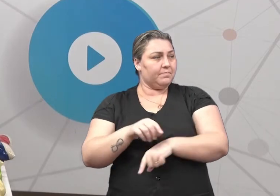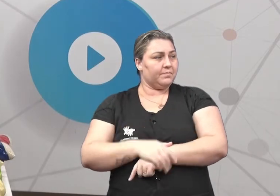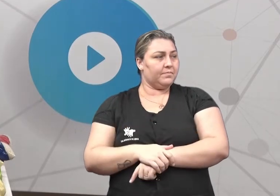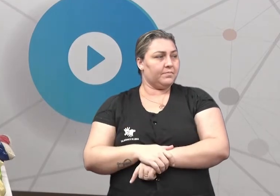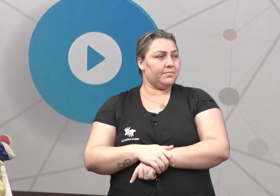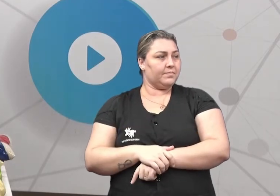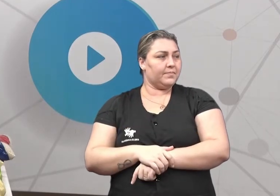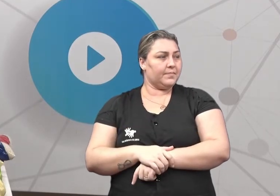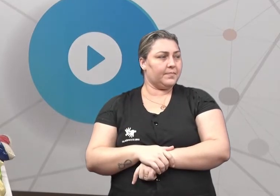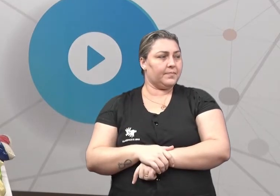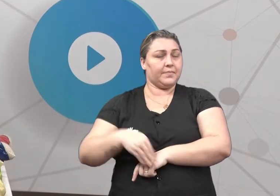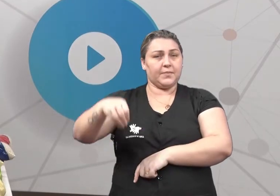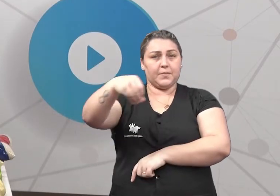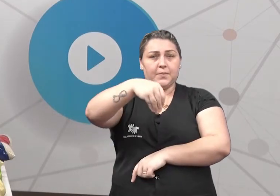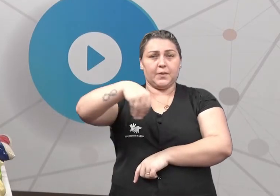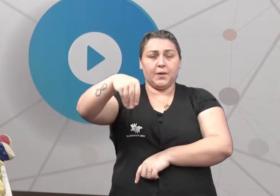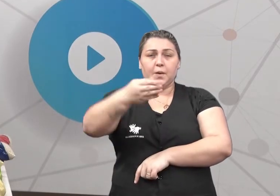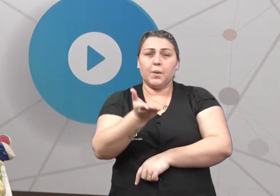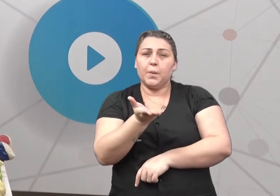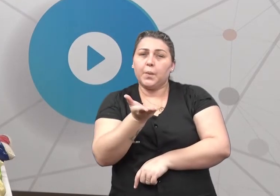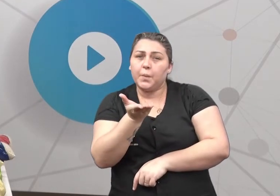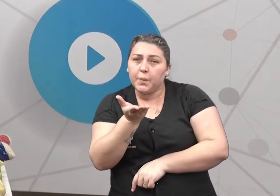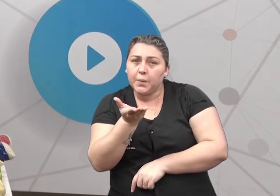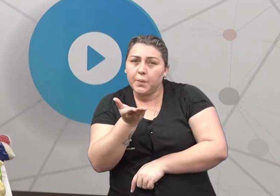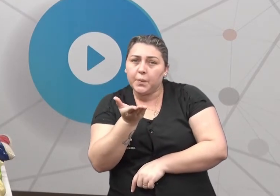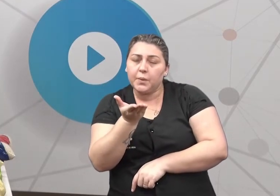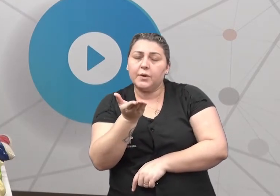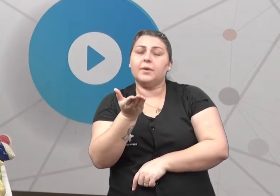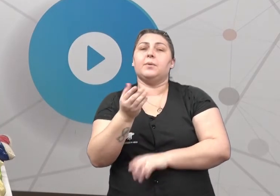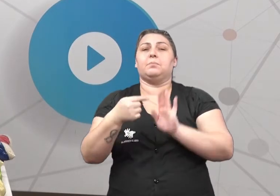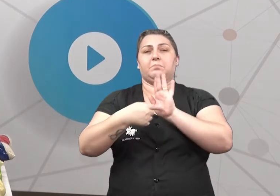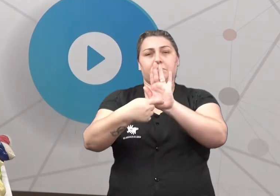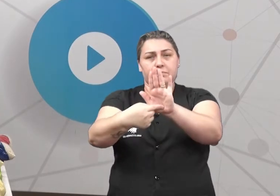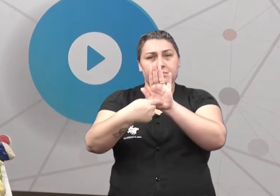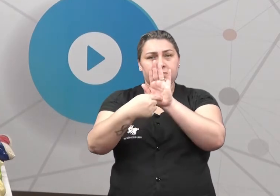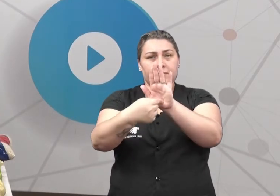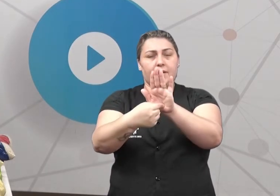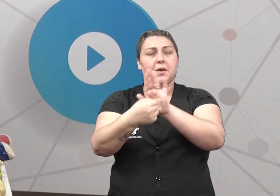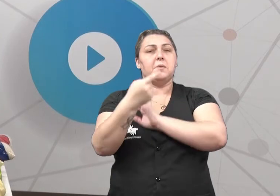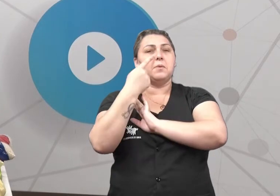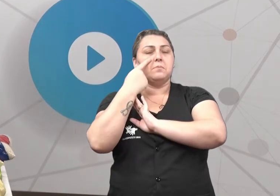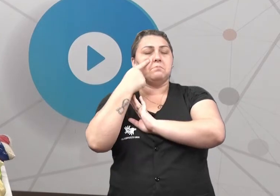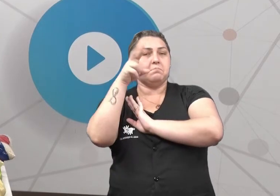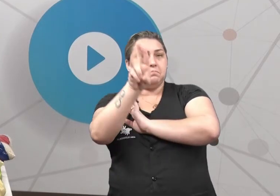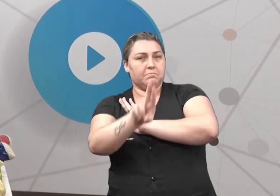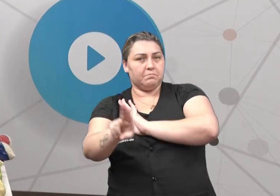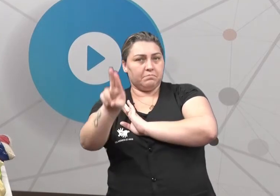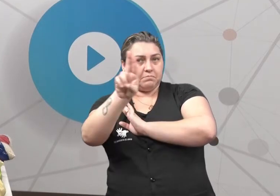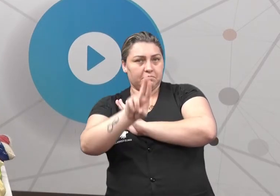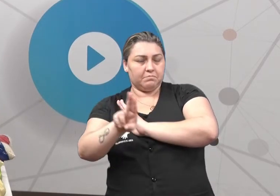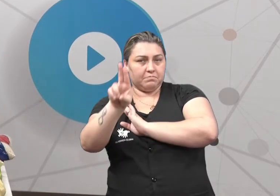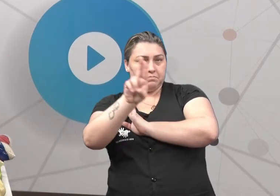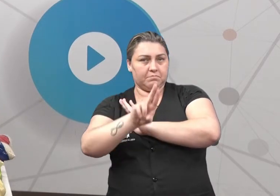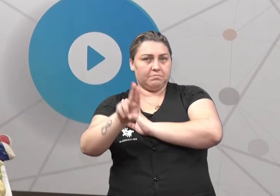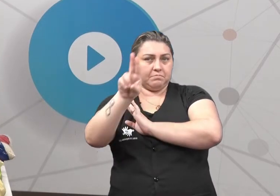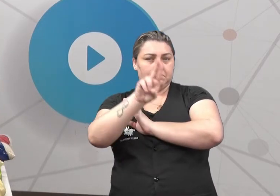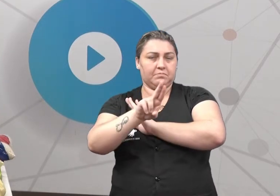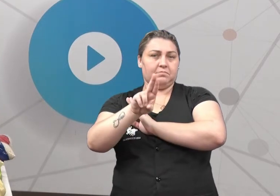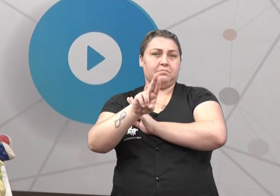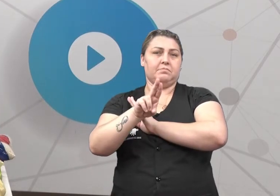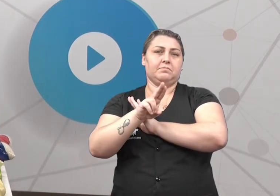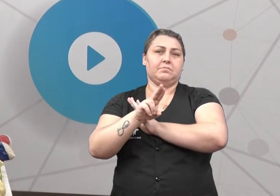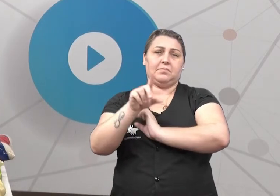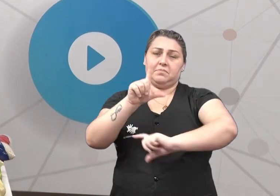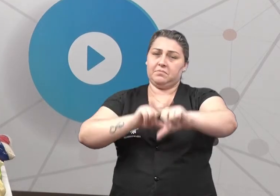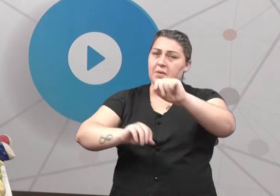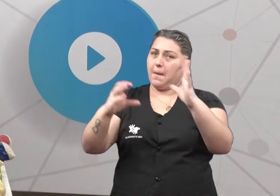aqui uma farinha de trigo, só para mostrar para vocês. Você pode utilizar da sua de preferência, né? Que nós